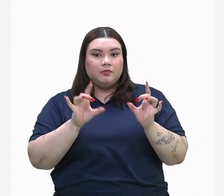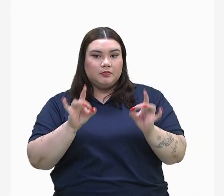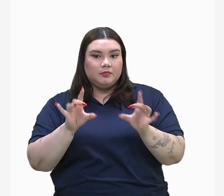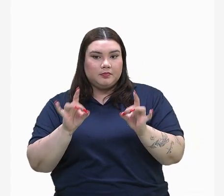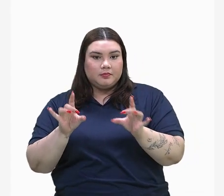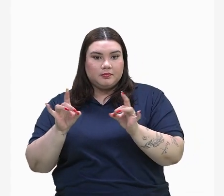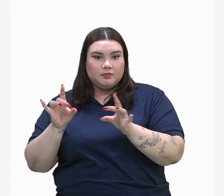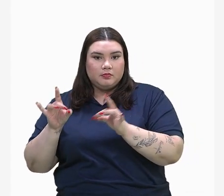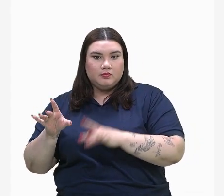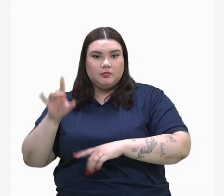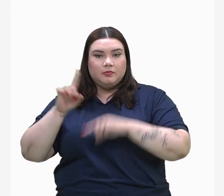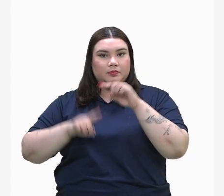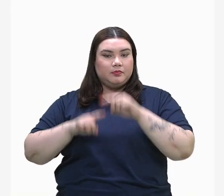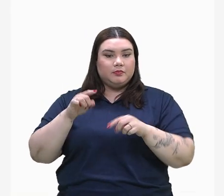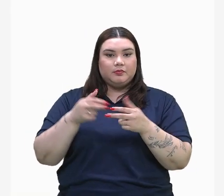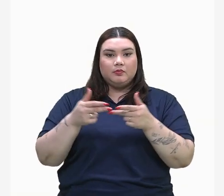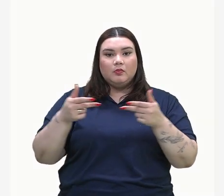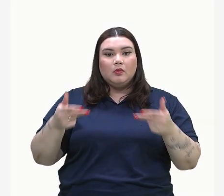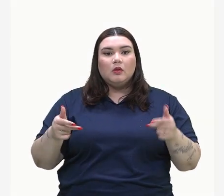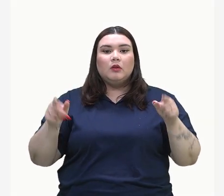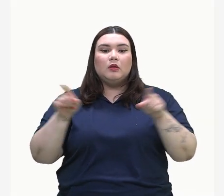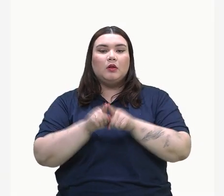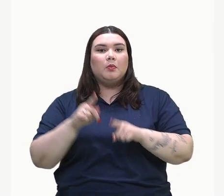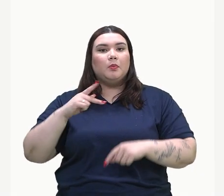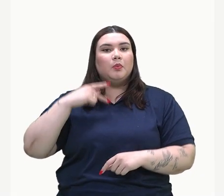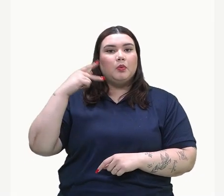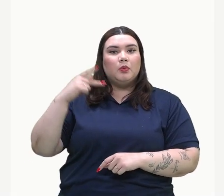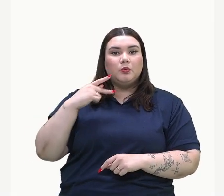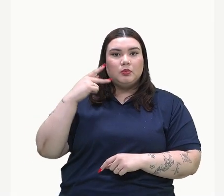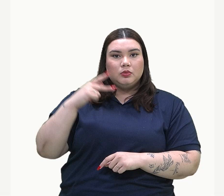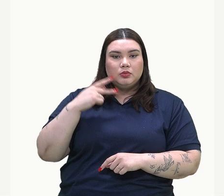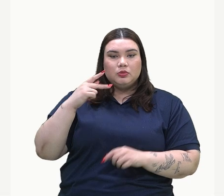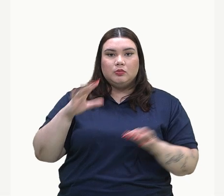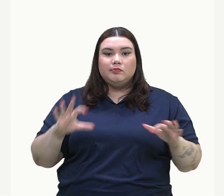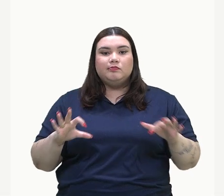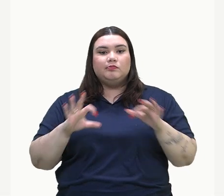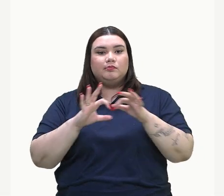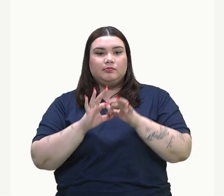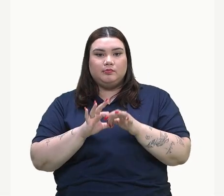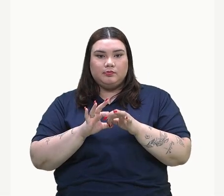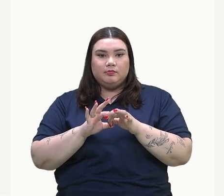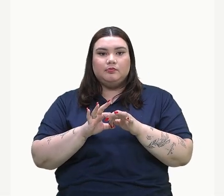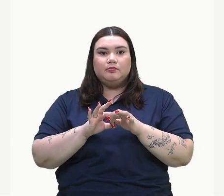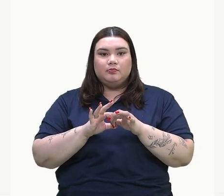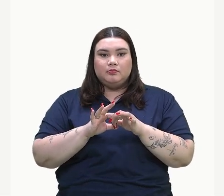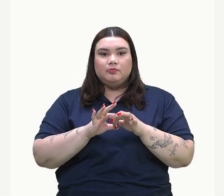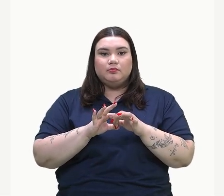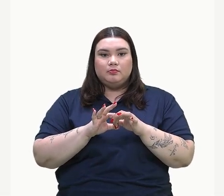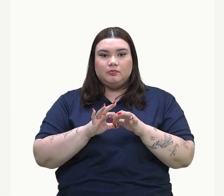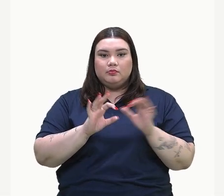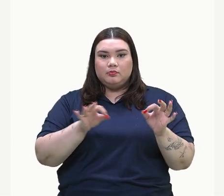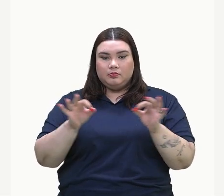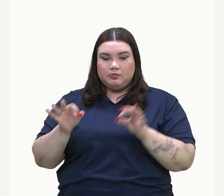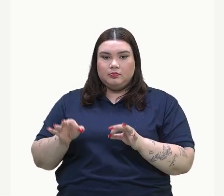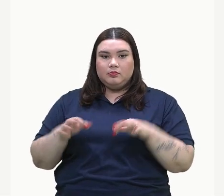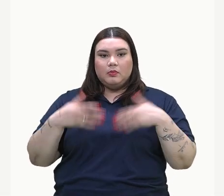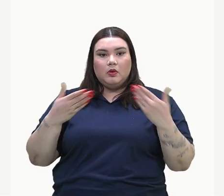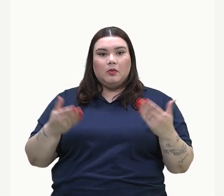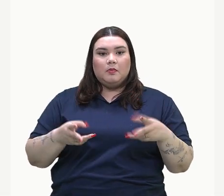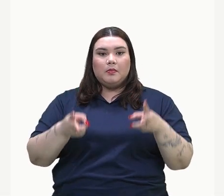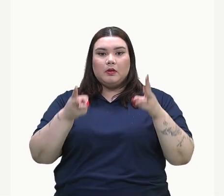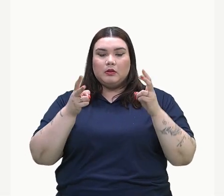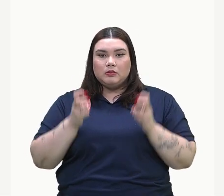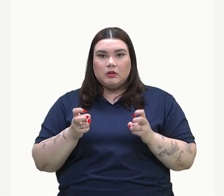uma integração comercial e uma integração política, tá bom? Então, a gente observa